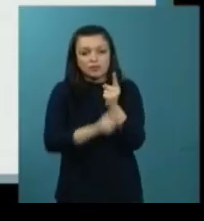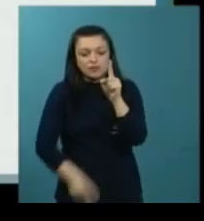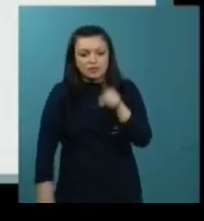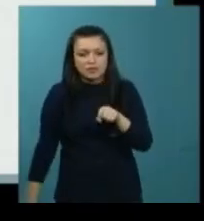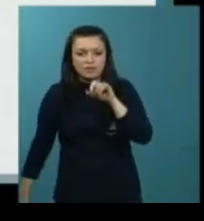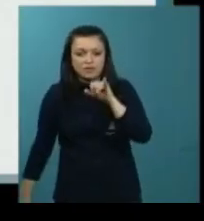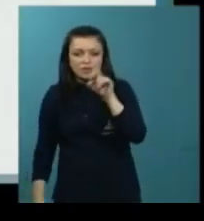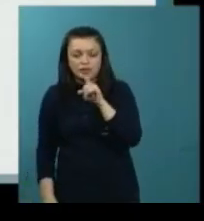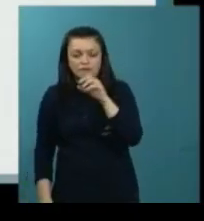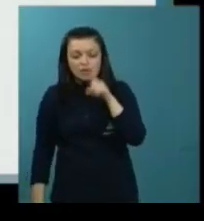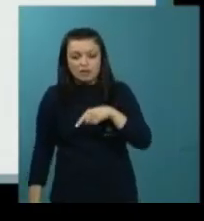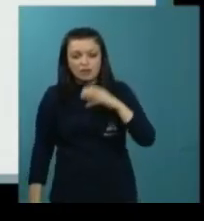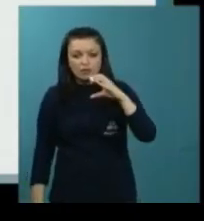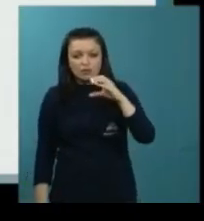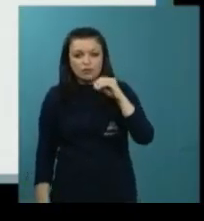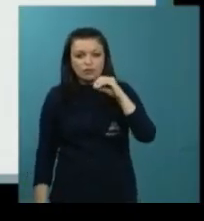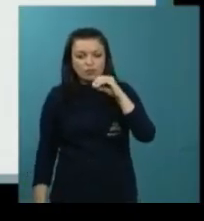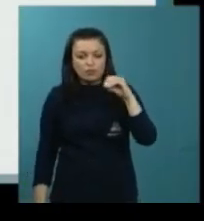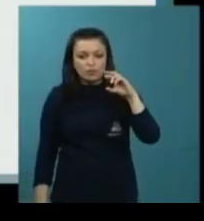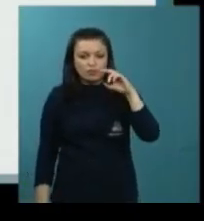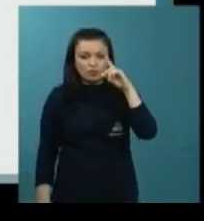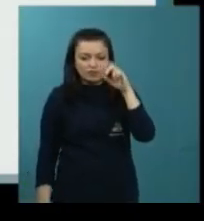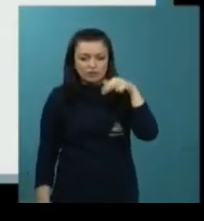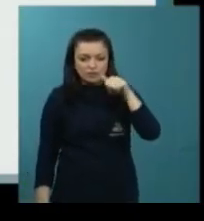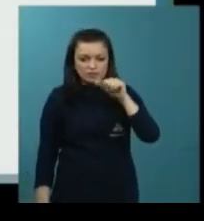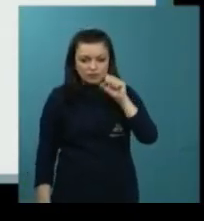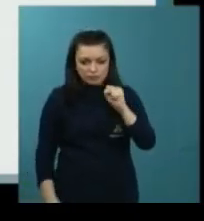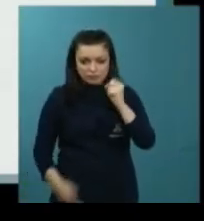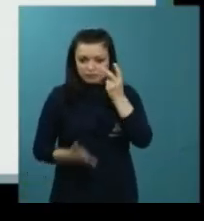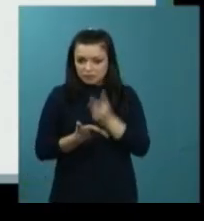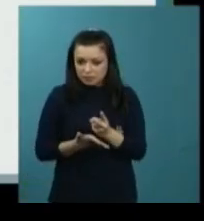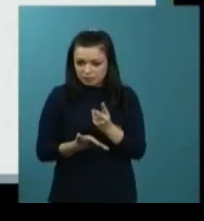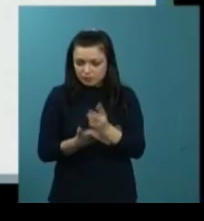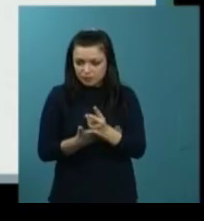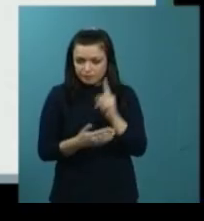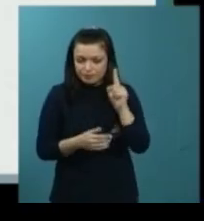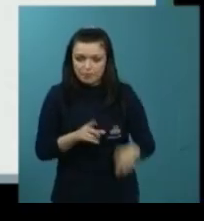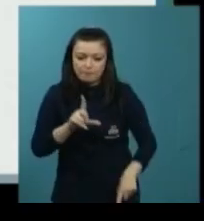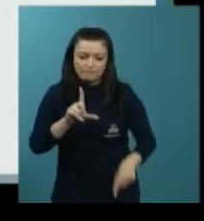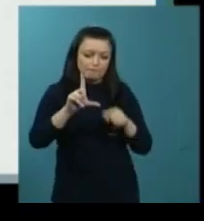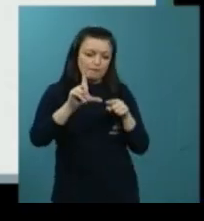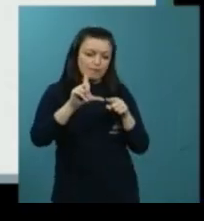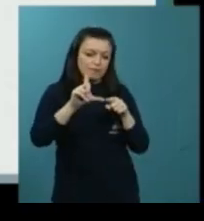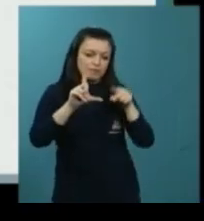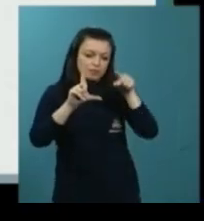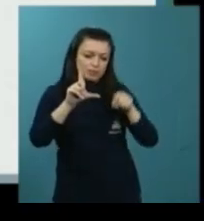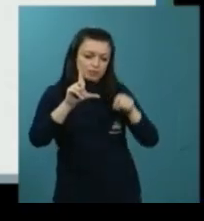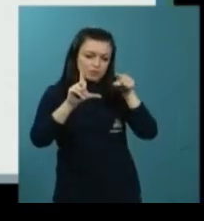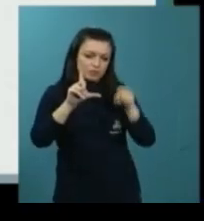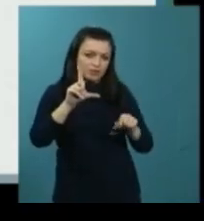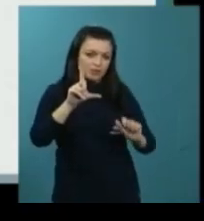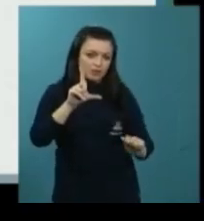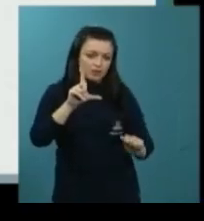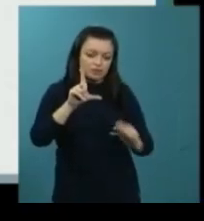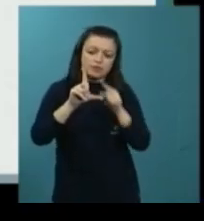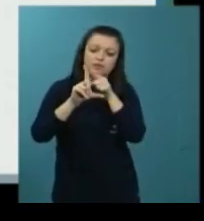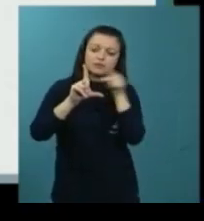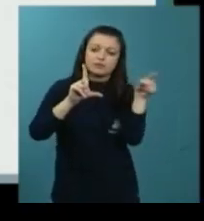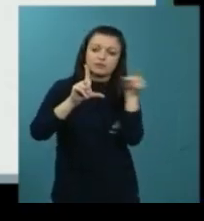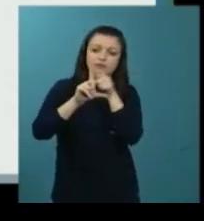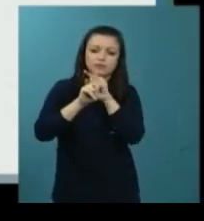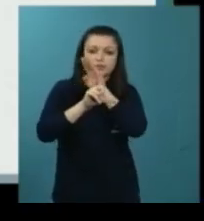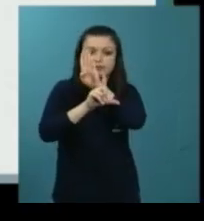esse ponto tem uma coordenada que nós chamamos de A e uma coordenada que